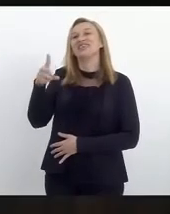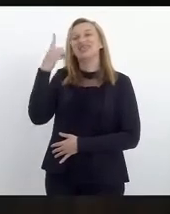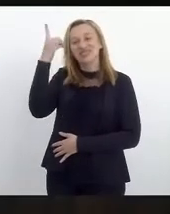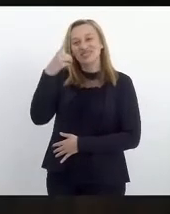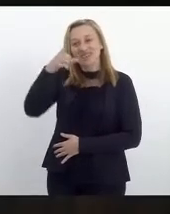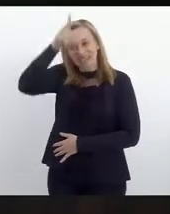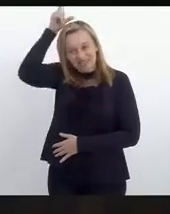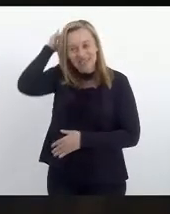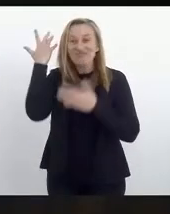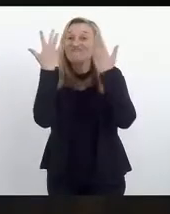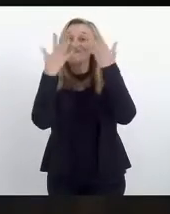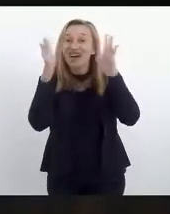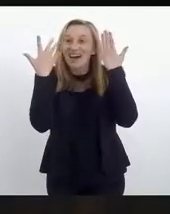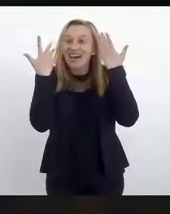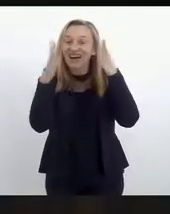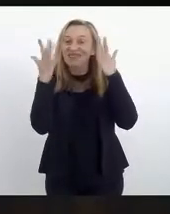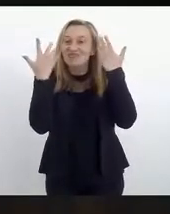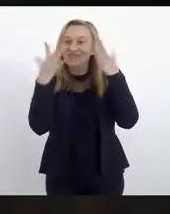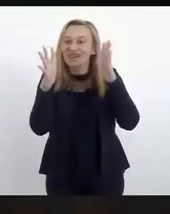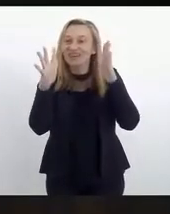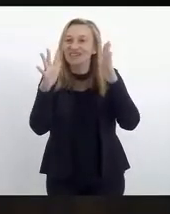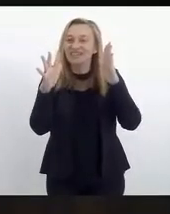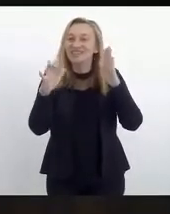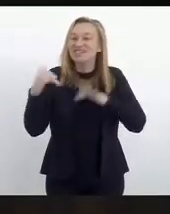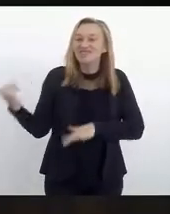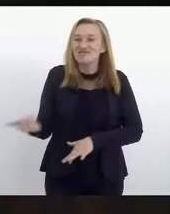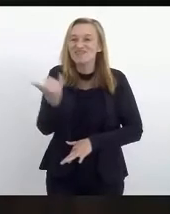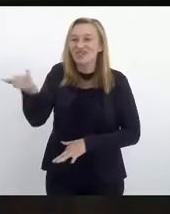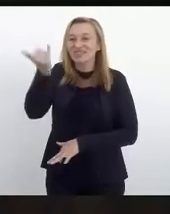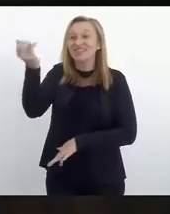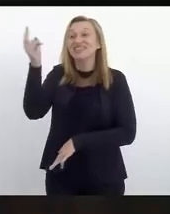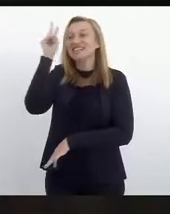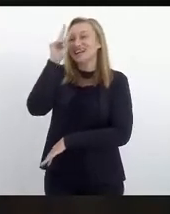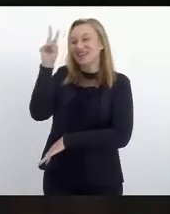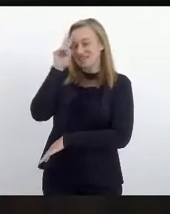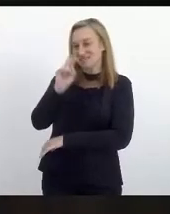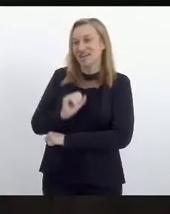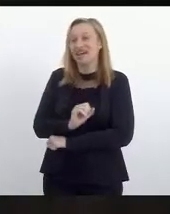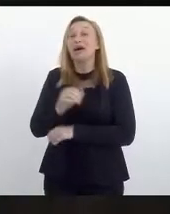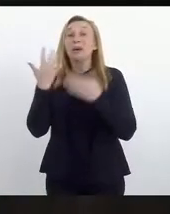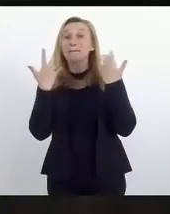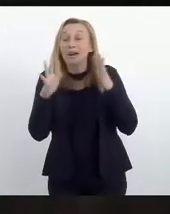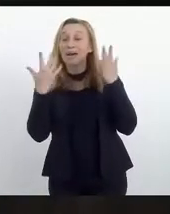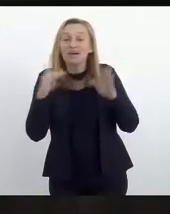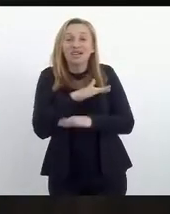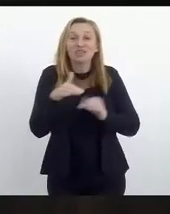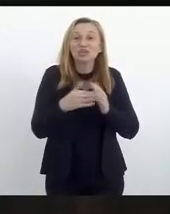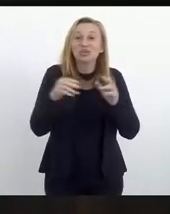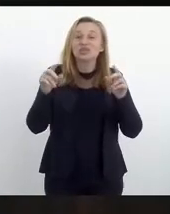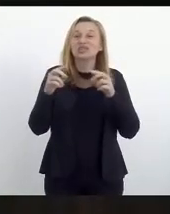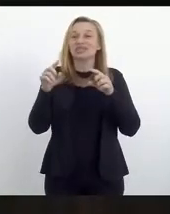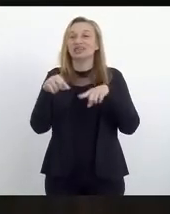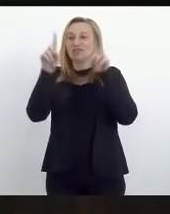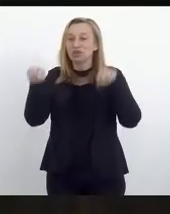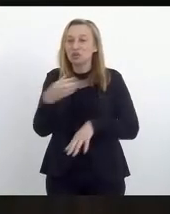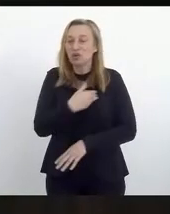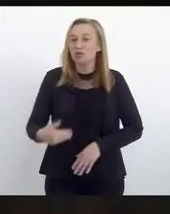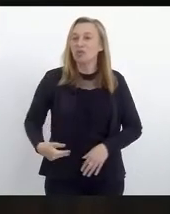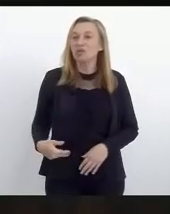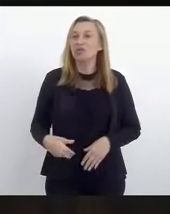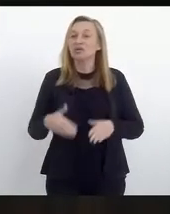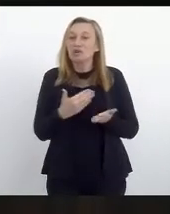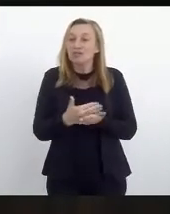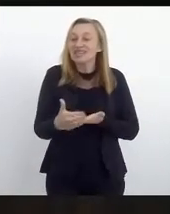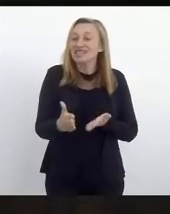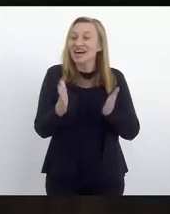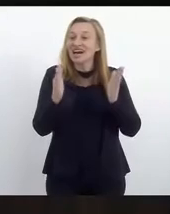Paulo, parabéns pela importantíssima lembrança, parabéns a todos os servidores públicos, a começar os servidores